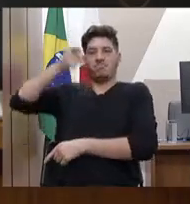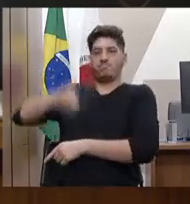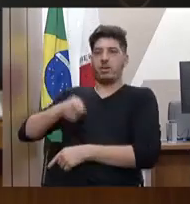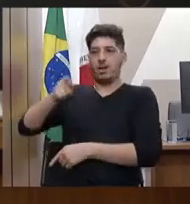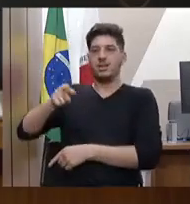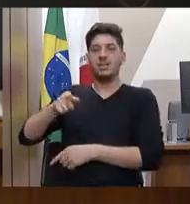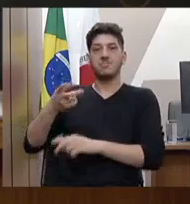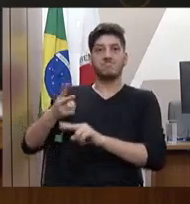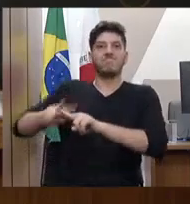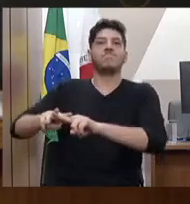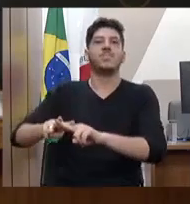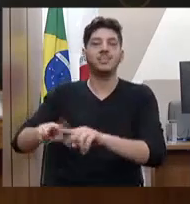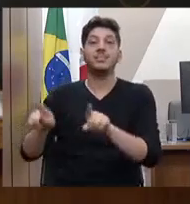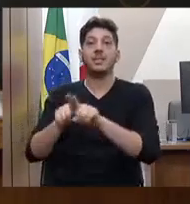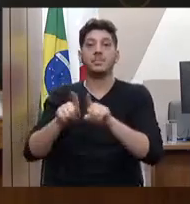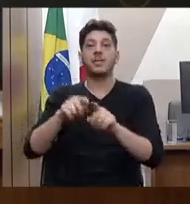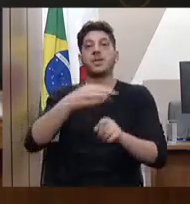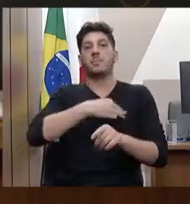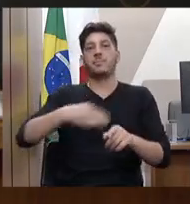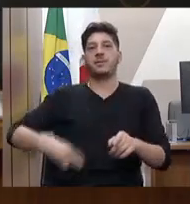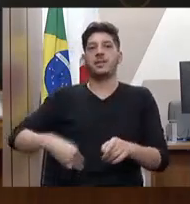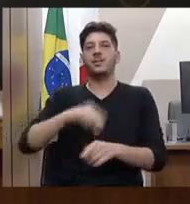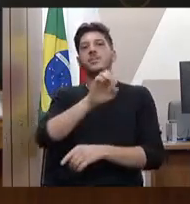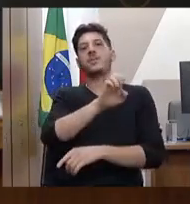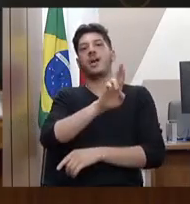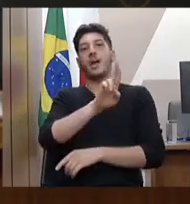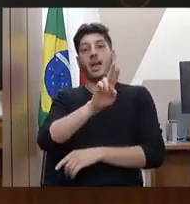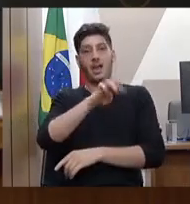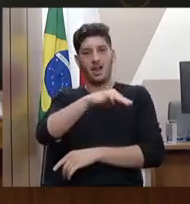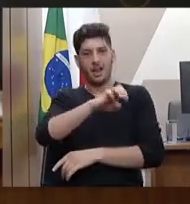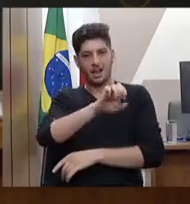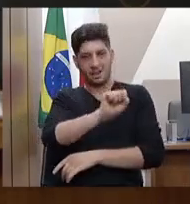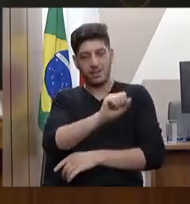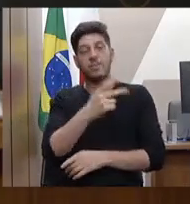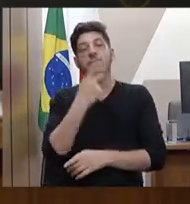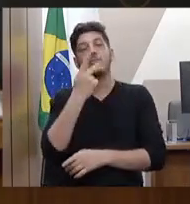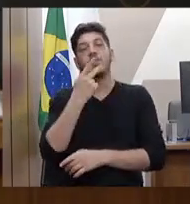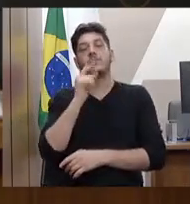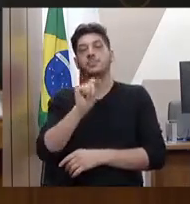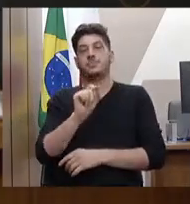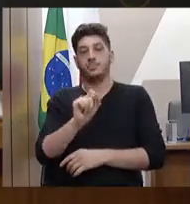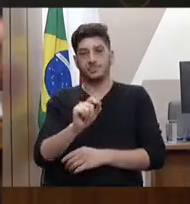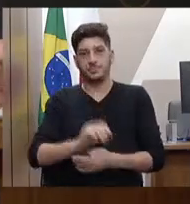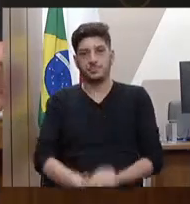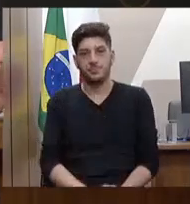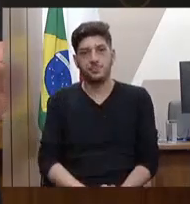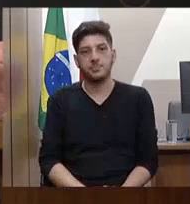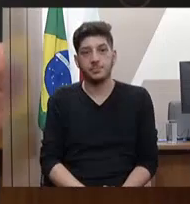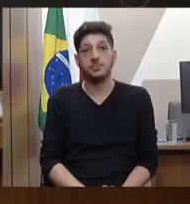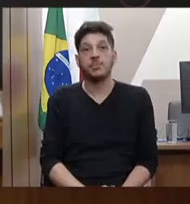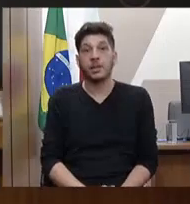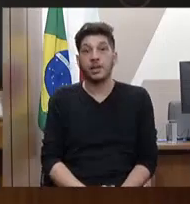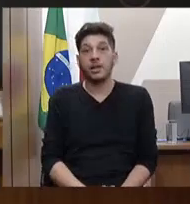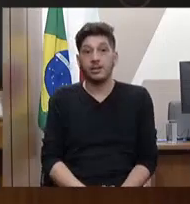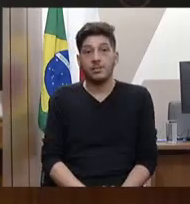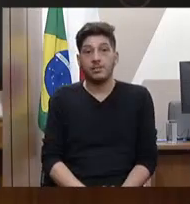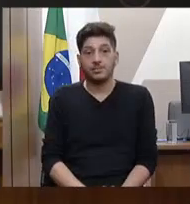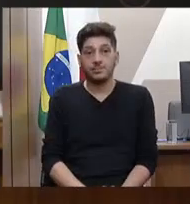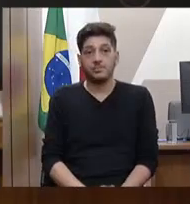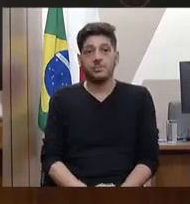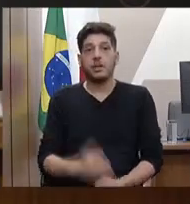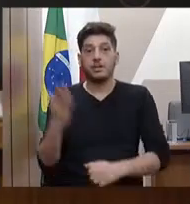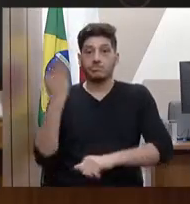Lisa e Silvio Ministro Hermes dias que dizia o seguinte você toma bota agora e depois